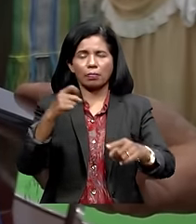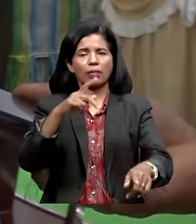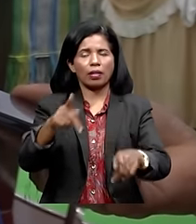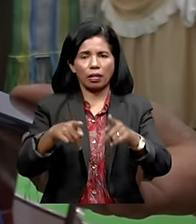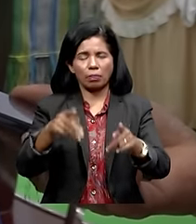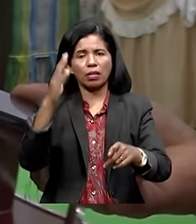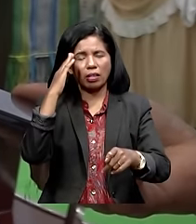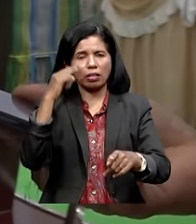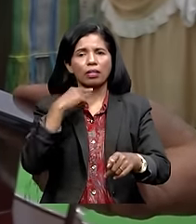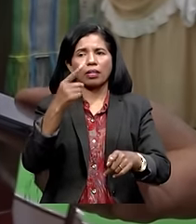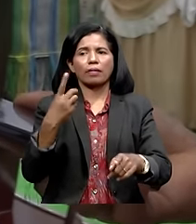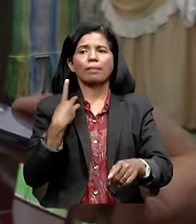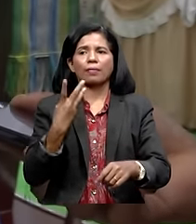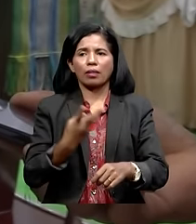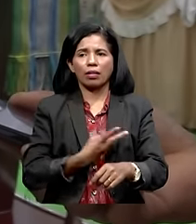considera ita